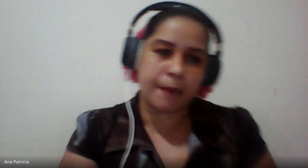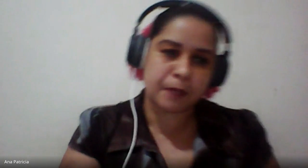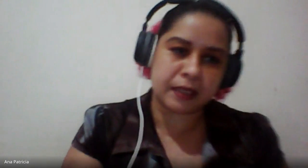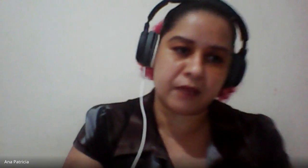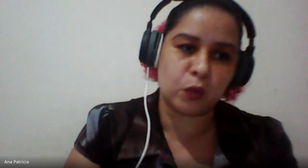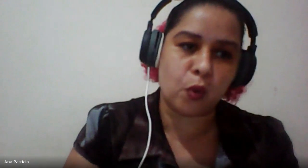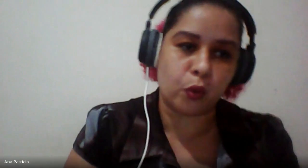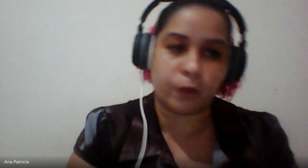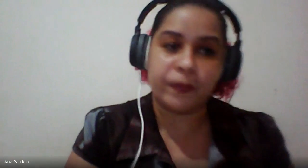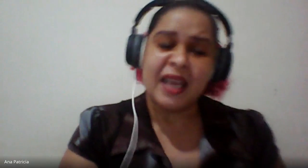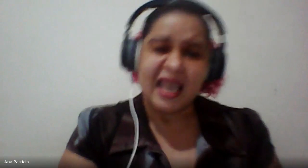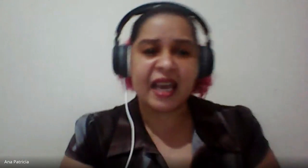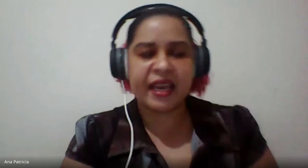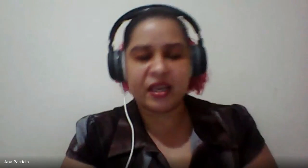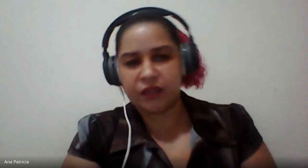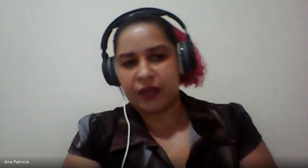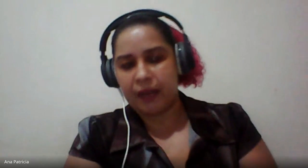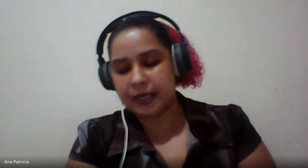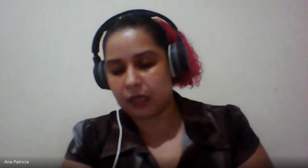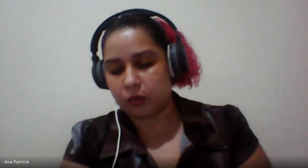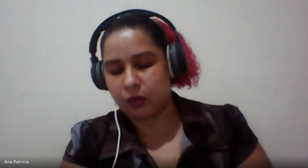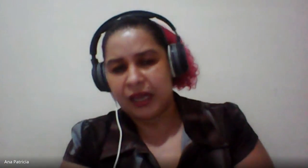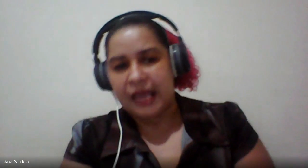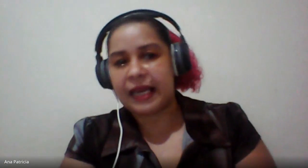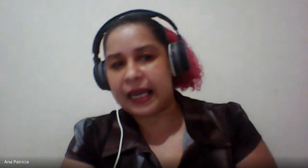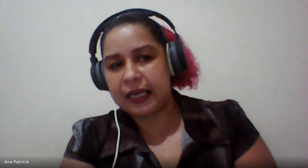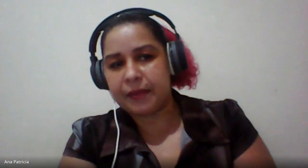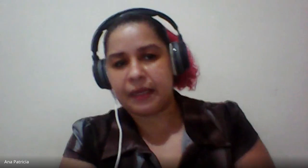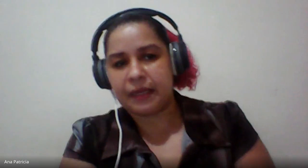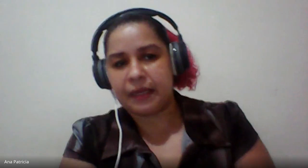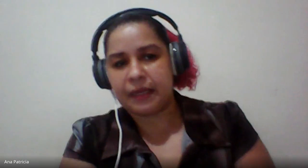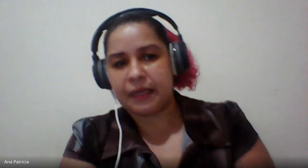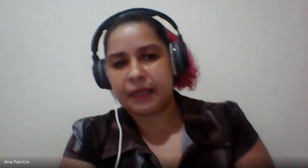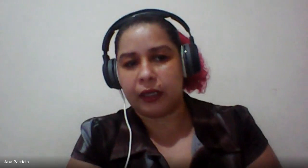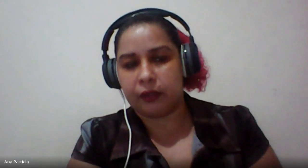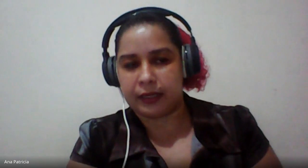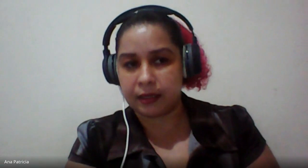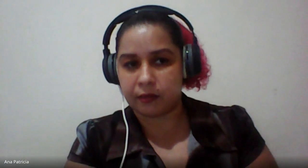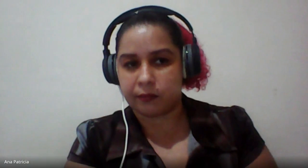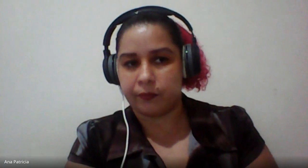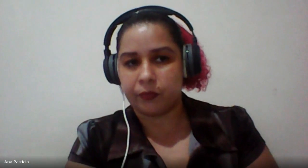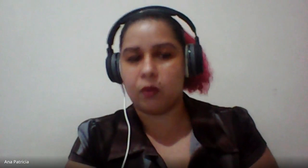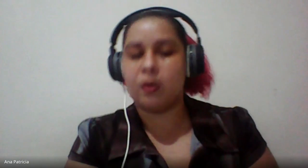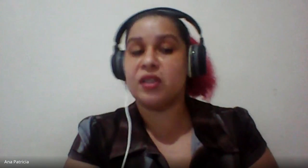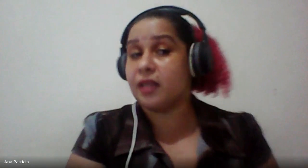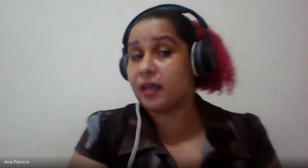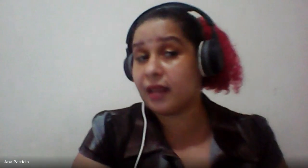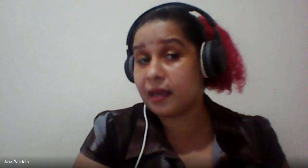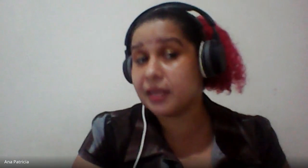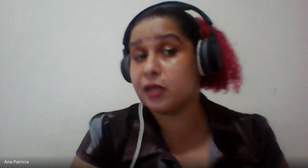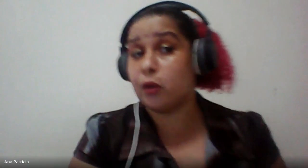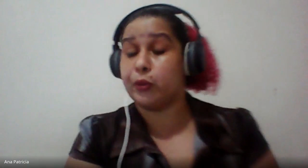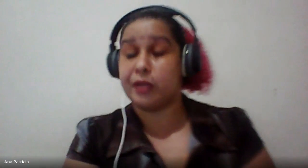na perspectiva do outro. E aí a gente fica pensando, será que Libras é importante só na educação? Ou a gente tem que